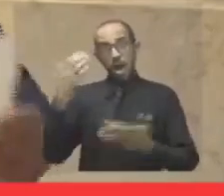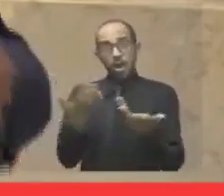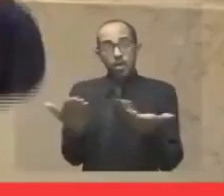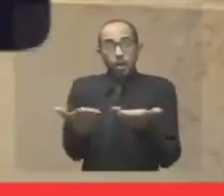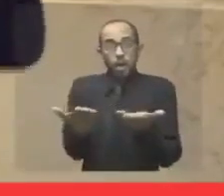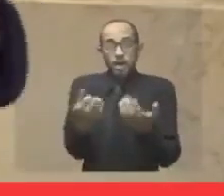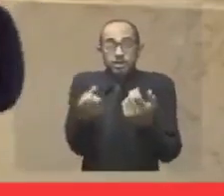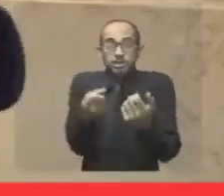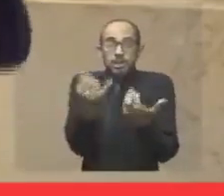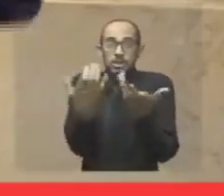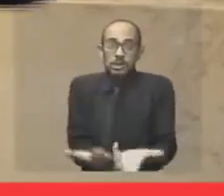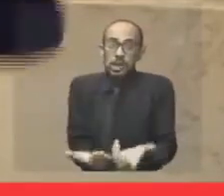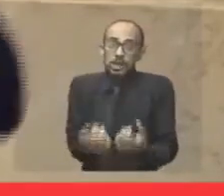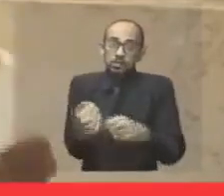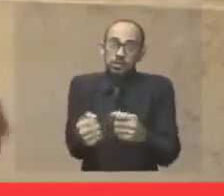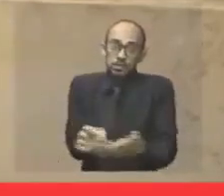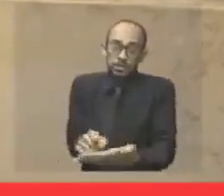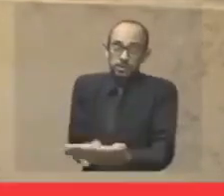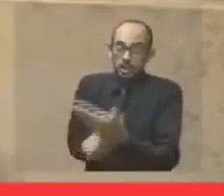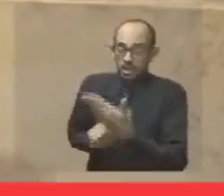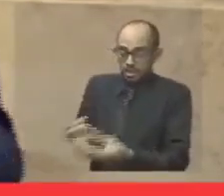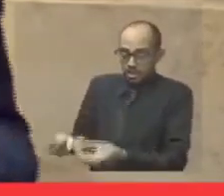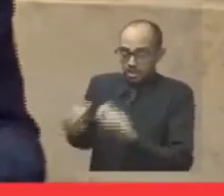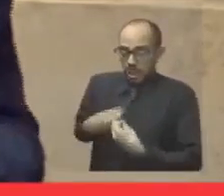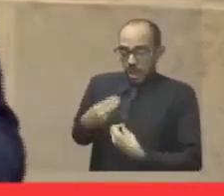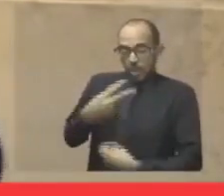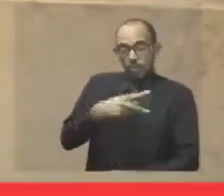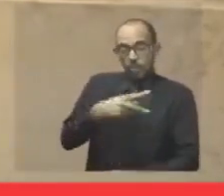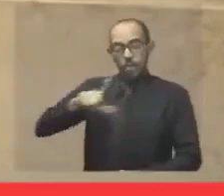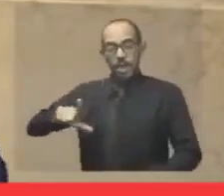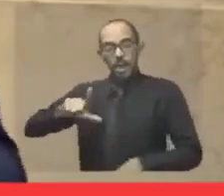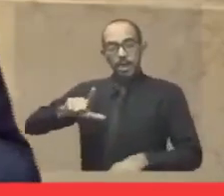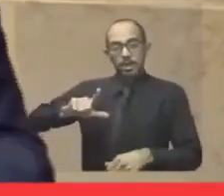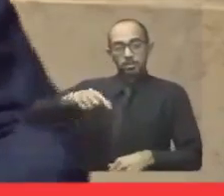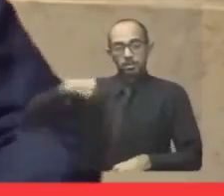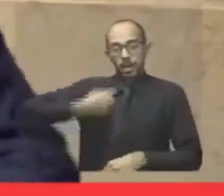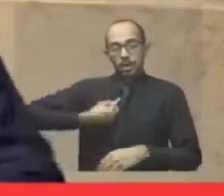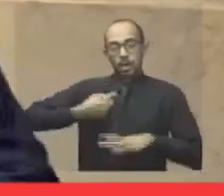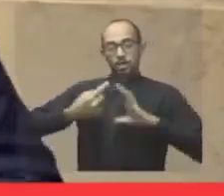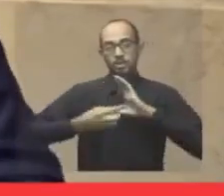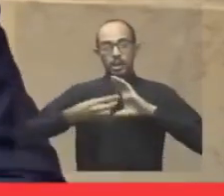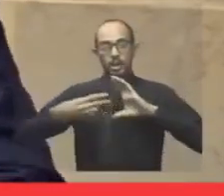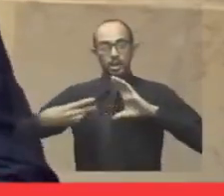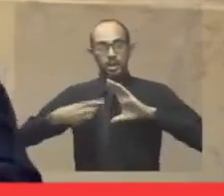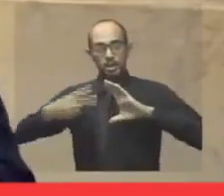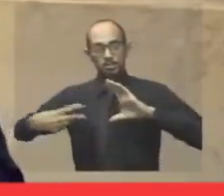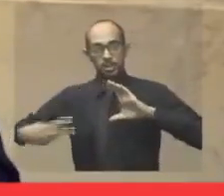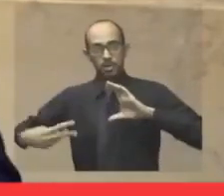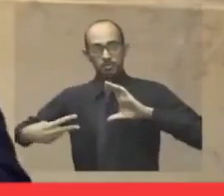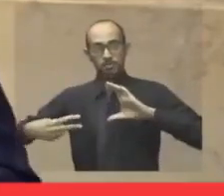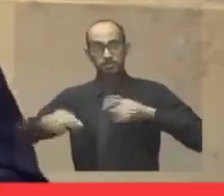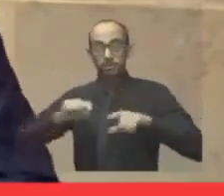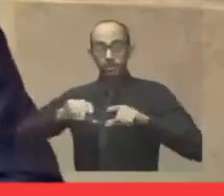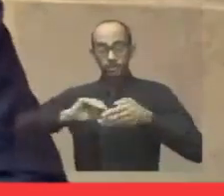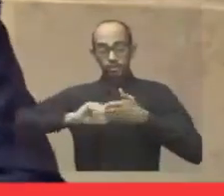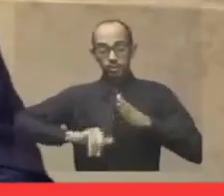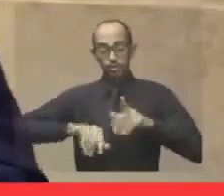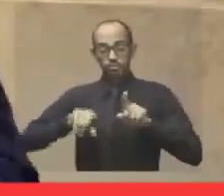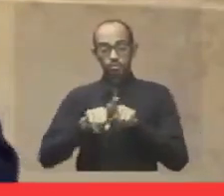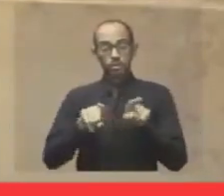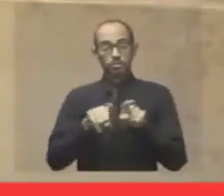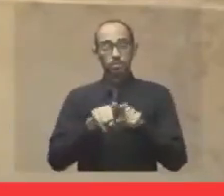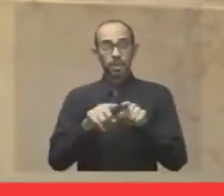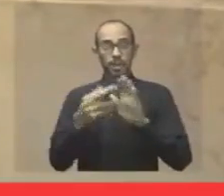para a Câmara. É uma vitória parcial, mas uma vitória importante. Nós tiramos o gatilho que dava poder a eles